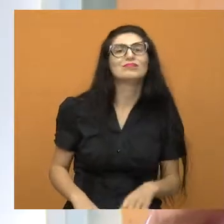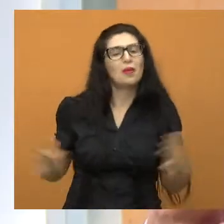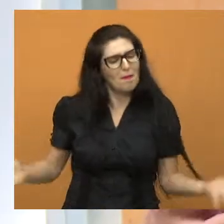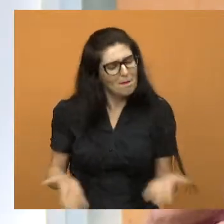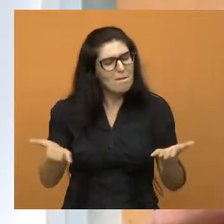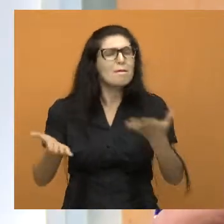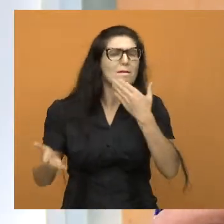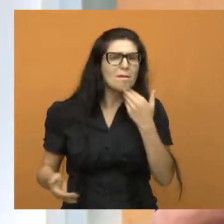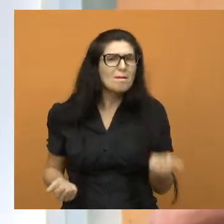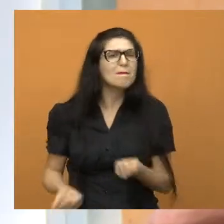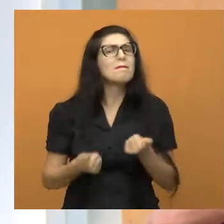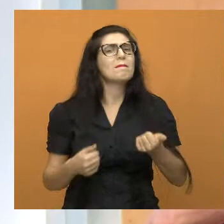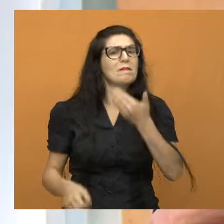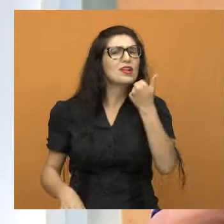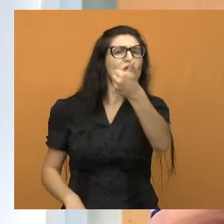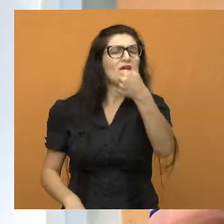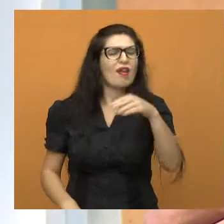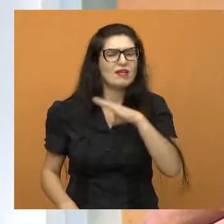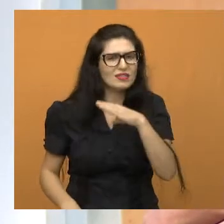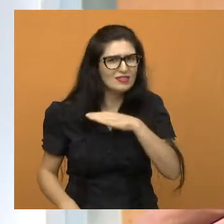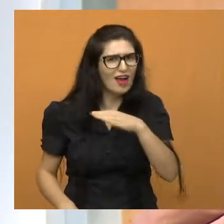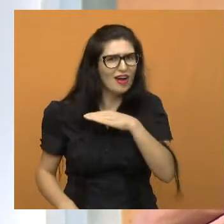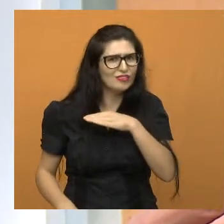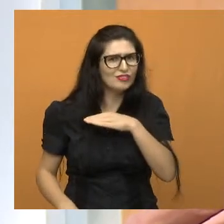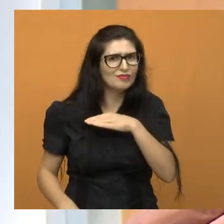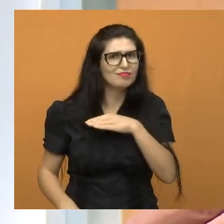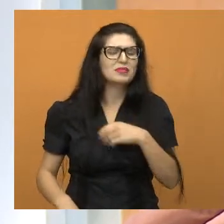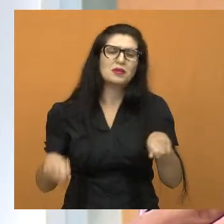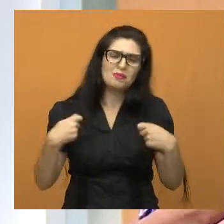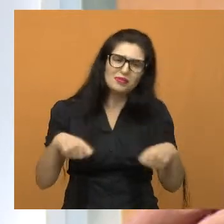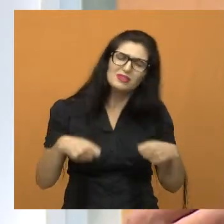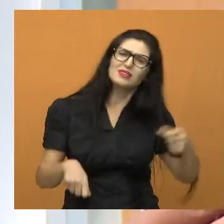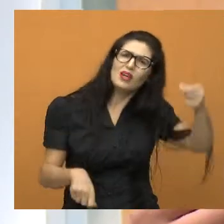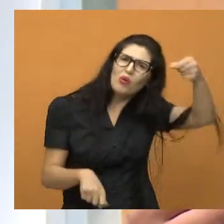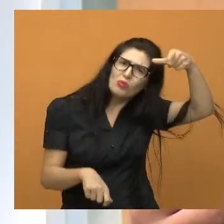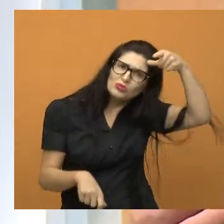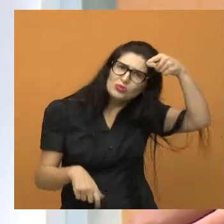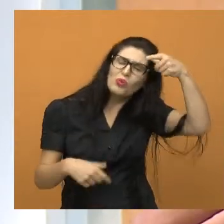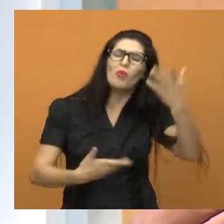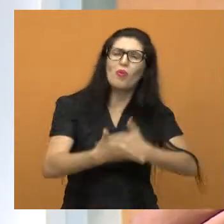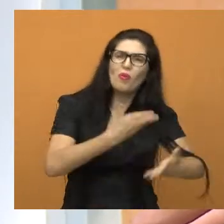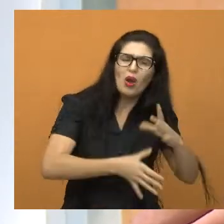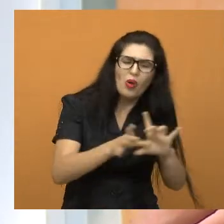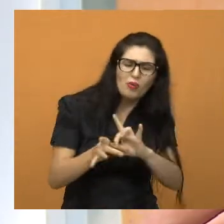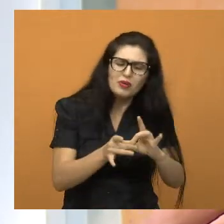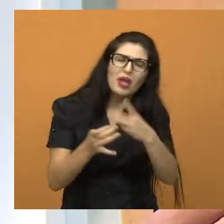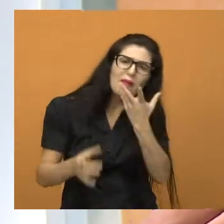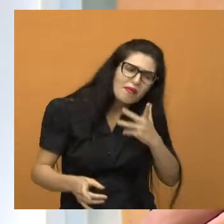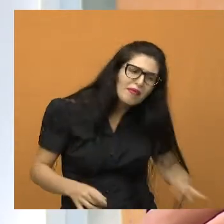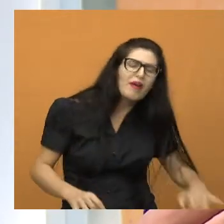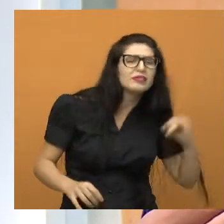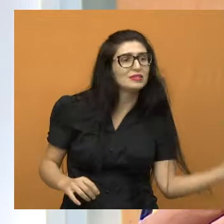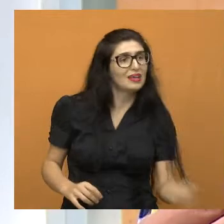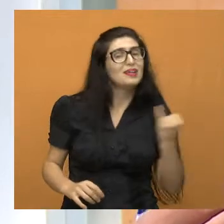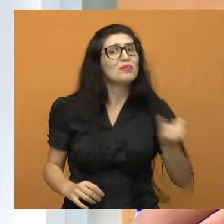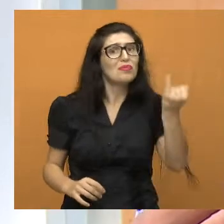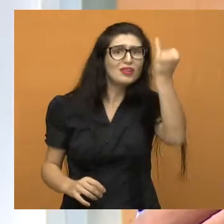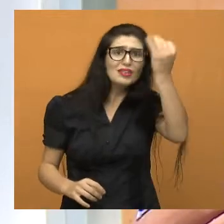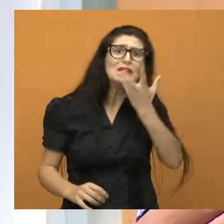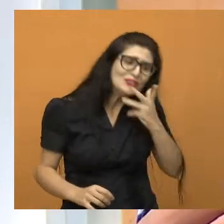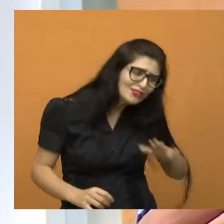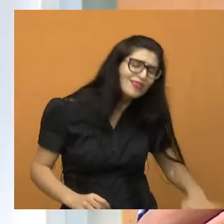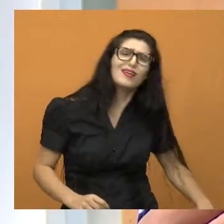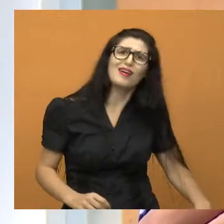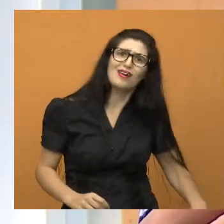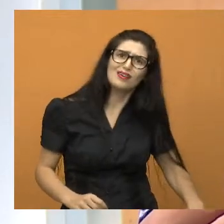sociedade investindo nas nossas crianças e trabalhando muito a cultura da paz, onde eles se sintam importantes como cidadão